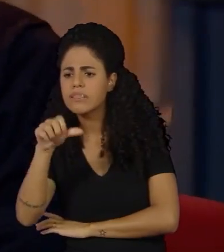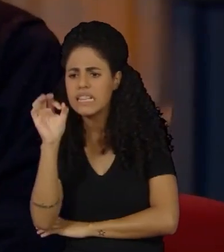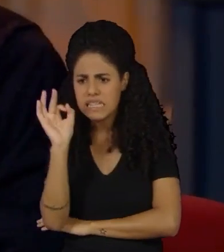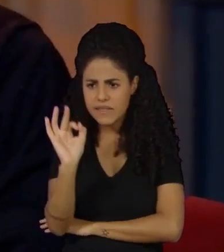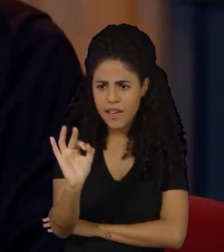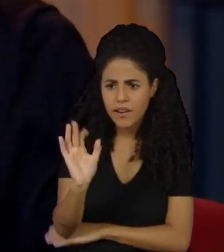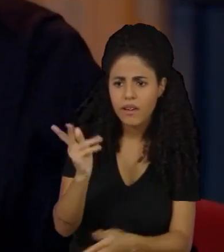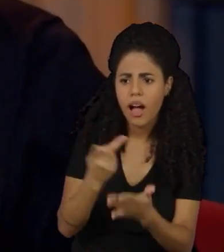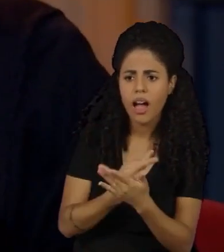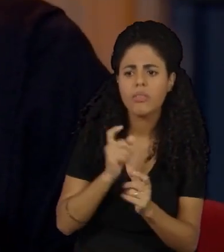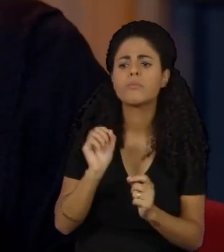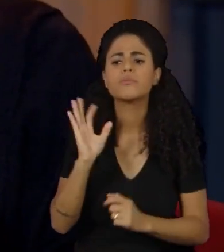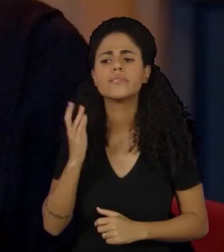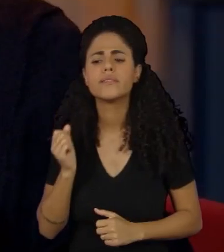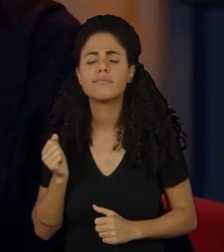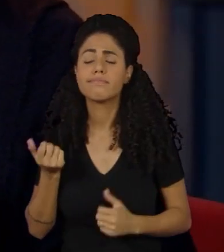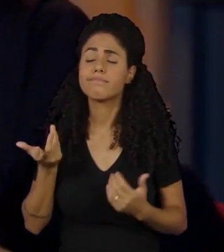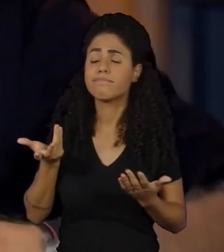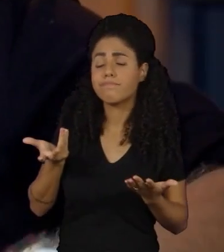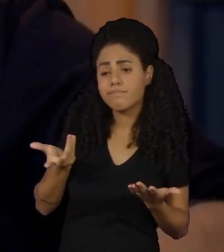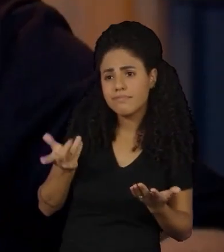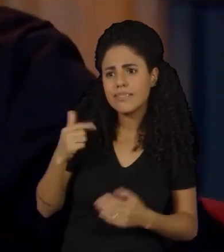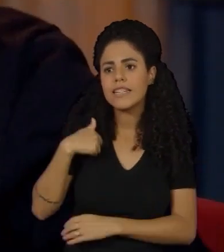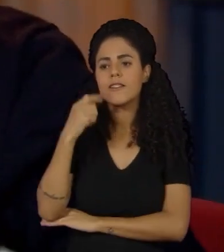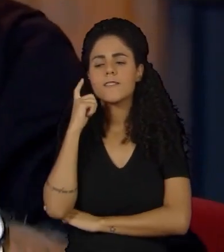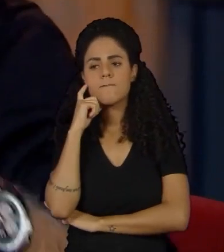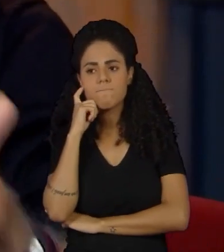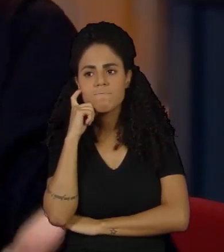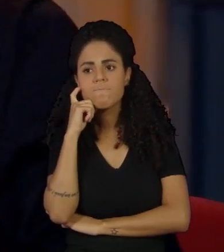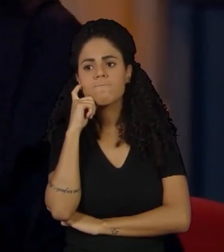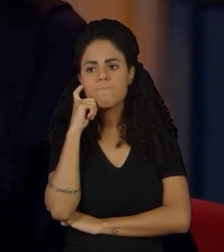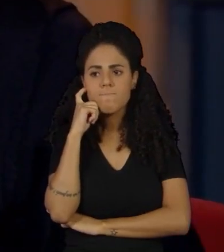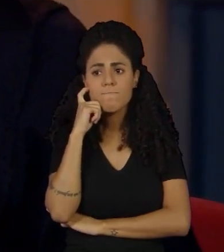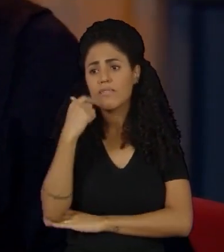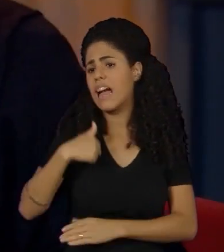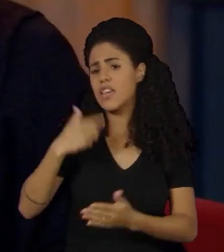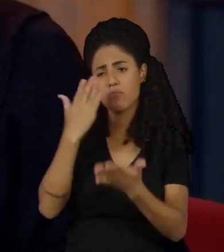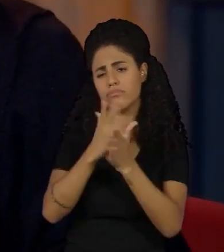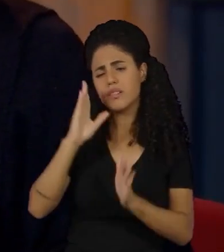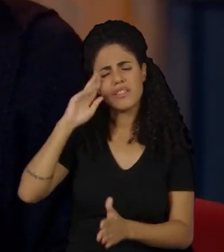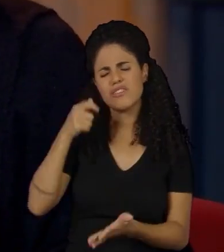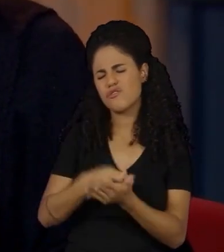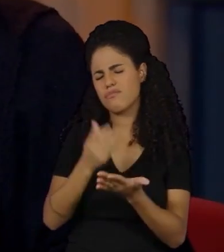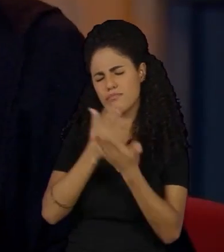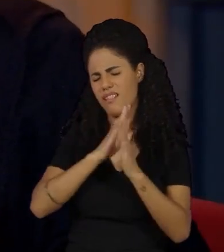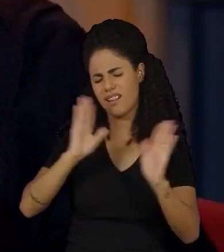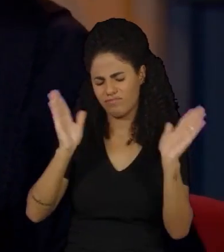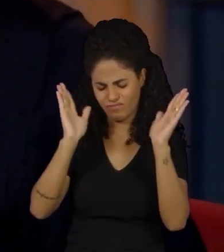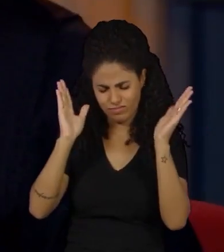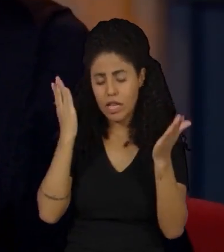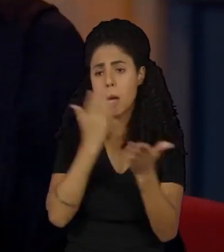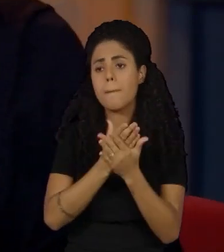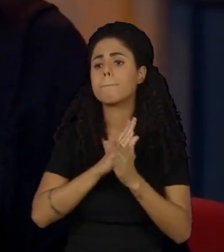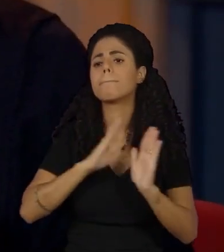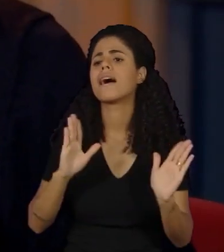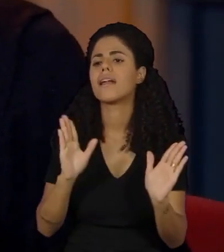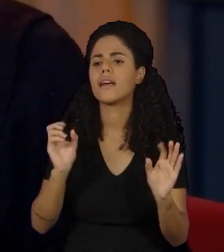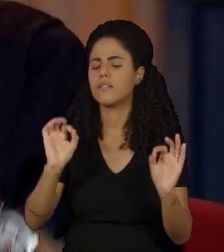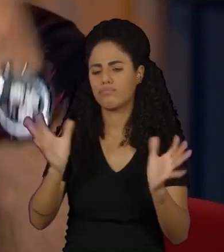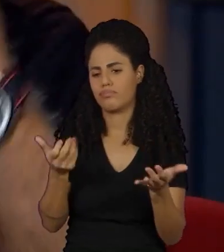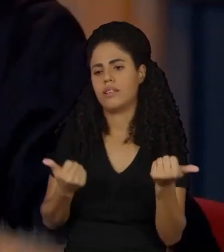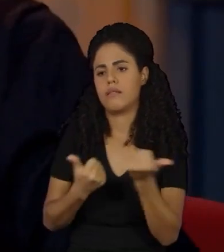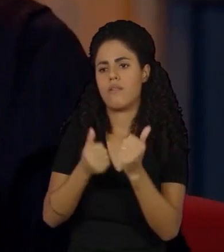de intromissão que a gente faz onde a gente é mais usado do que qualquer outra coisa eu eu resolvi parar de ser usado